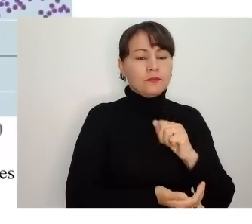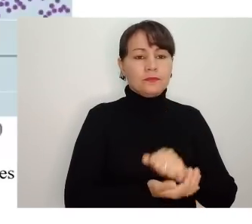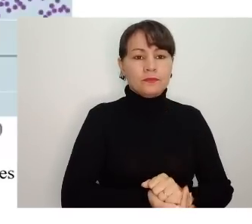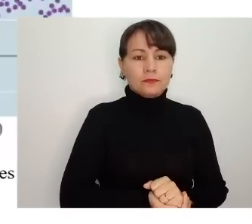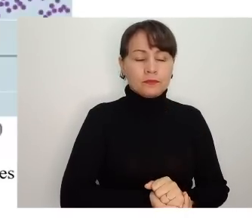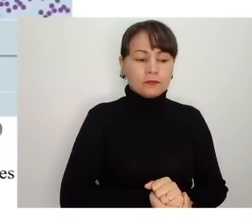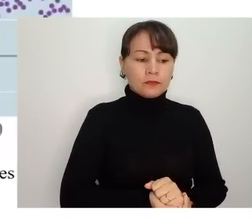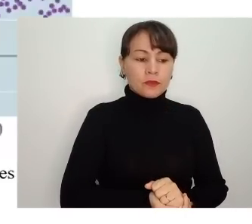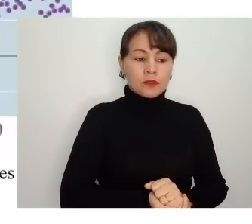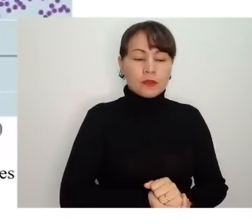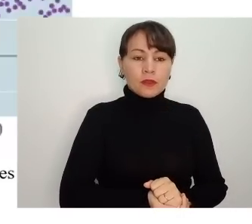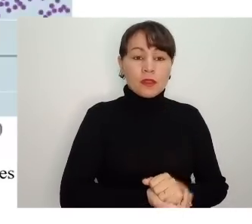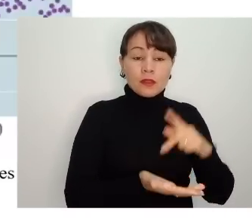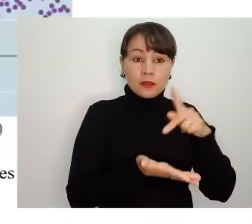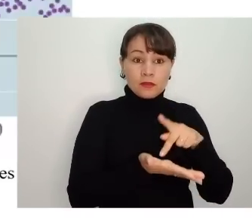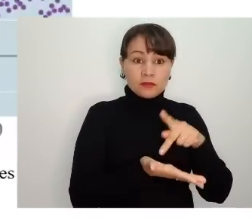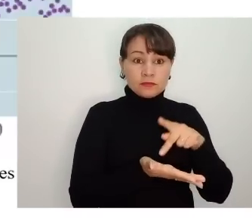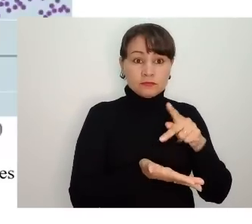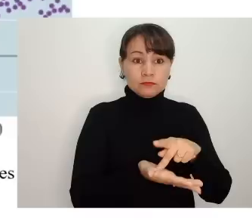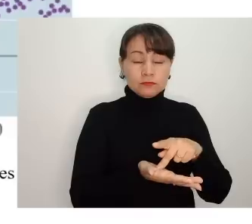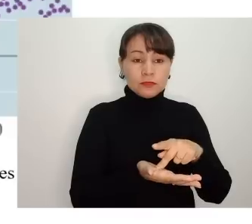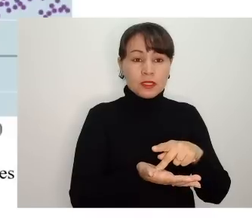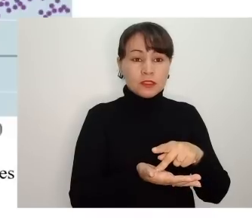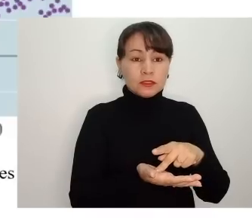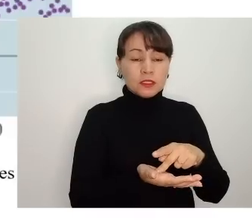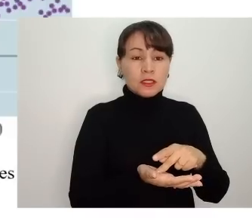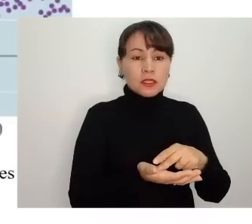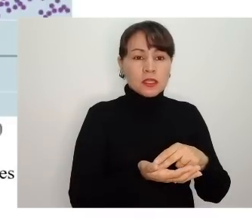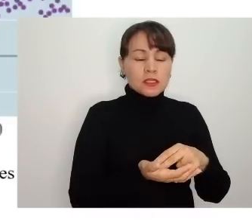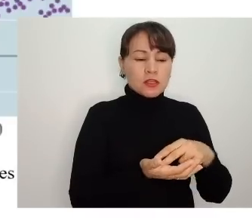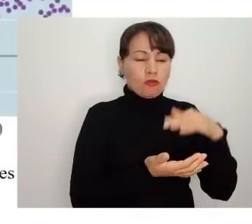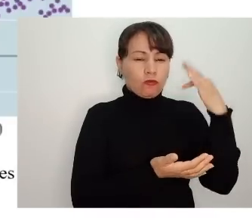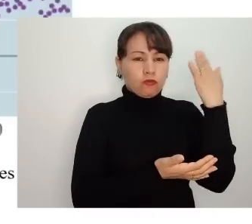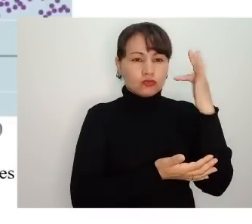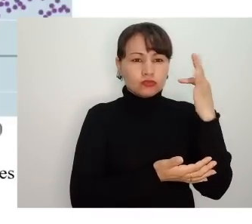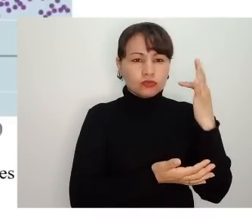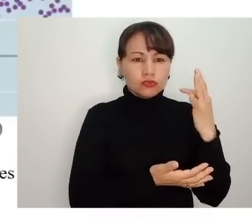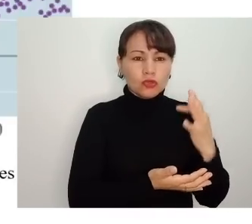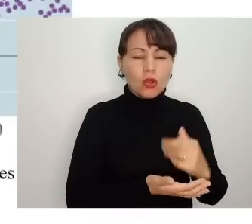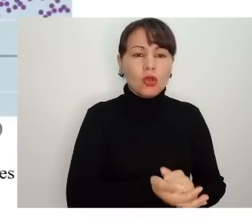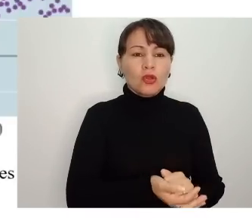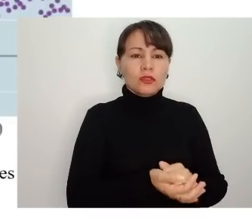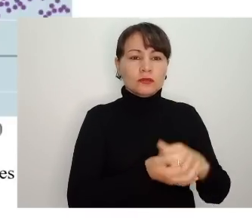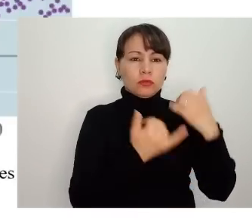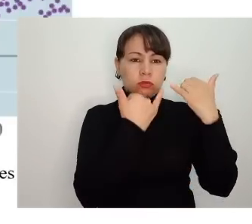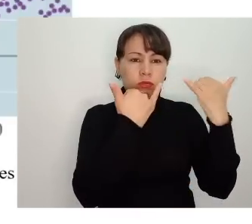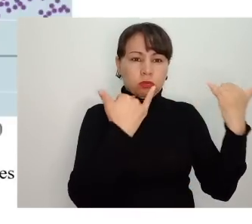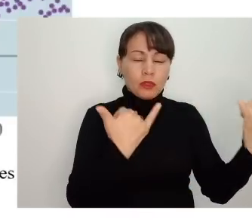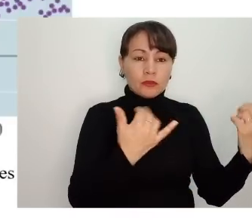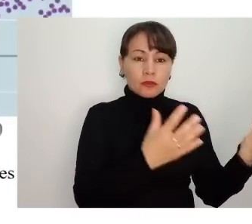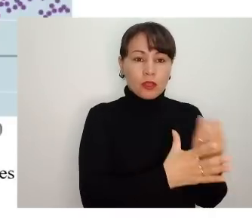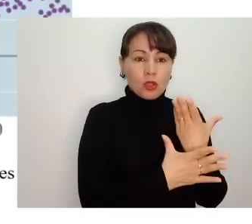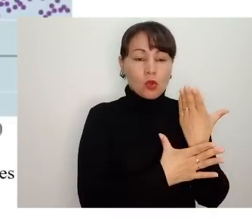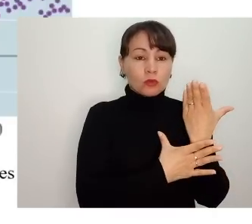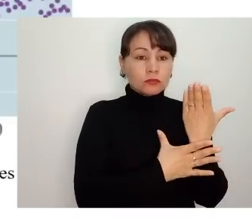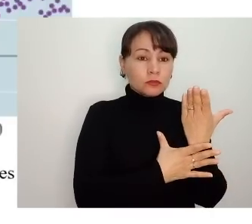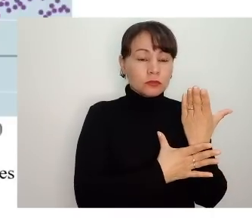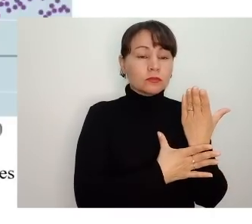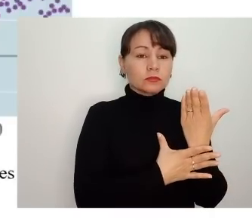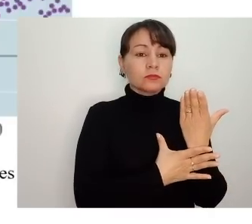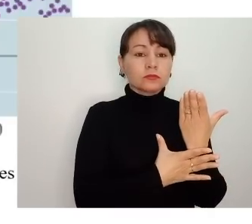LTP? A LTP, na verdade, são fenômenos eletrofisiológicos que acontecem